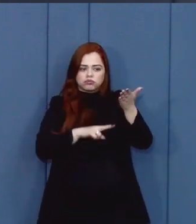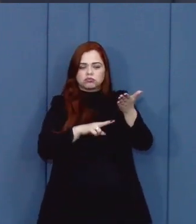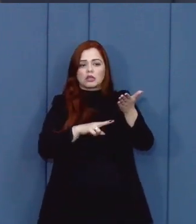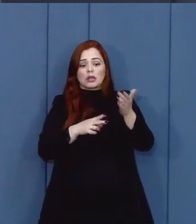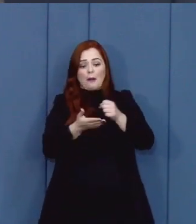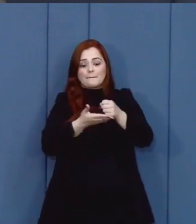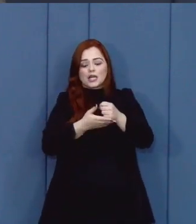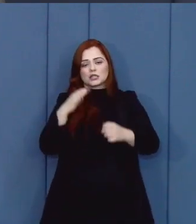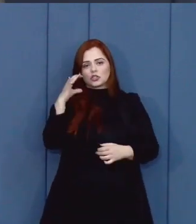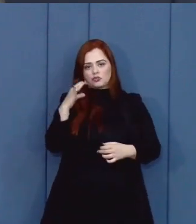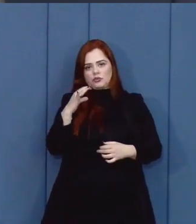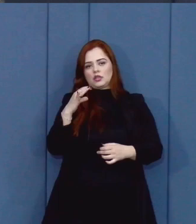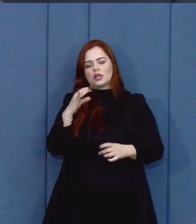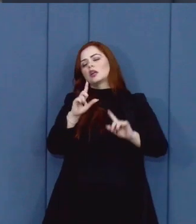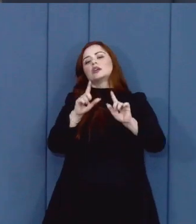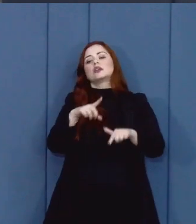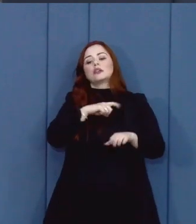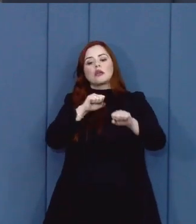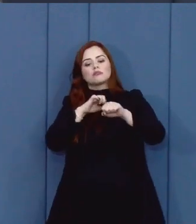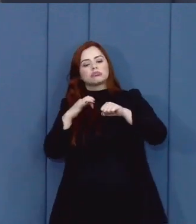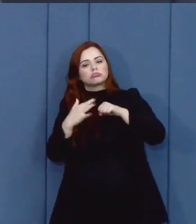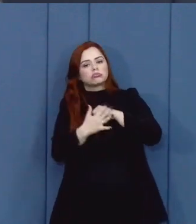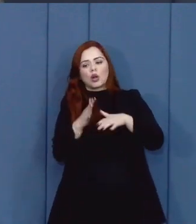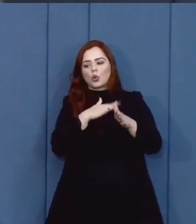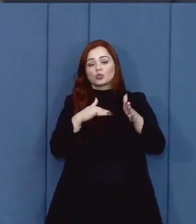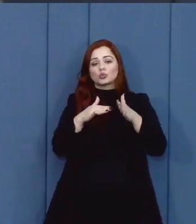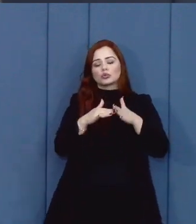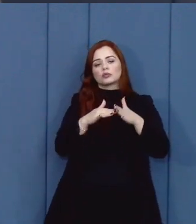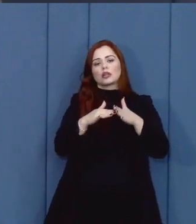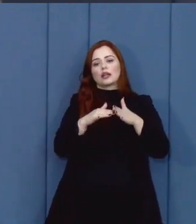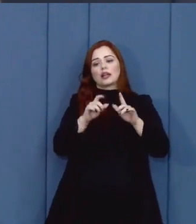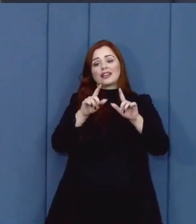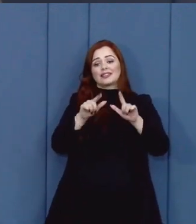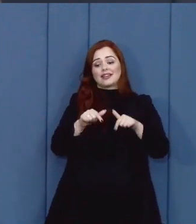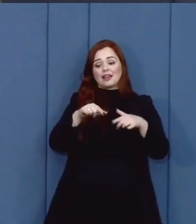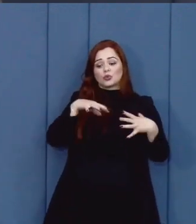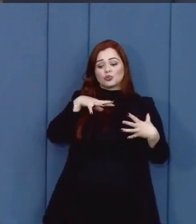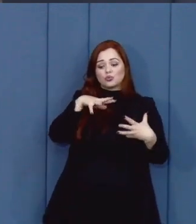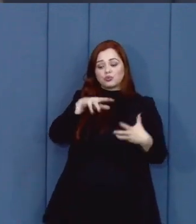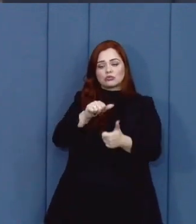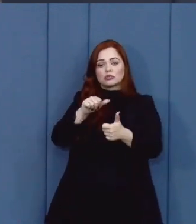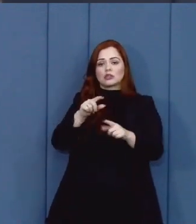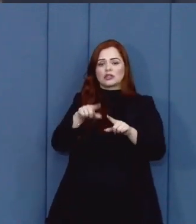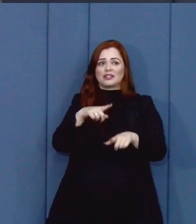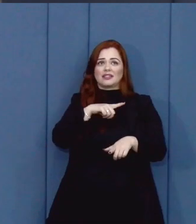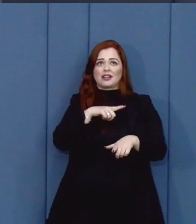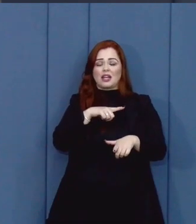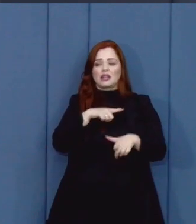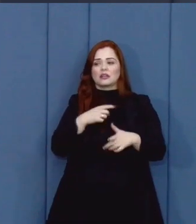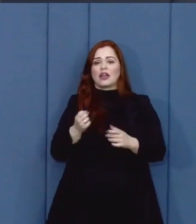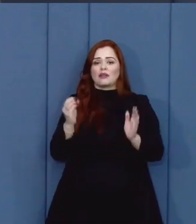científico, relacionando diretamente essas pandemias, uma síndemia global, né, onde a